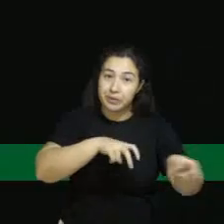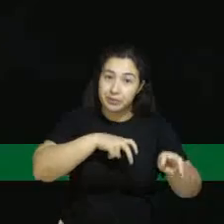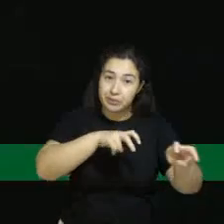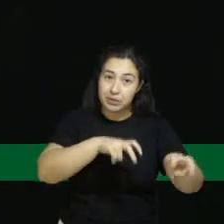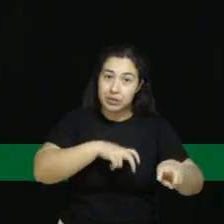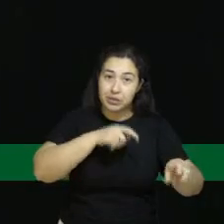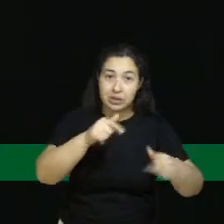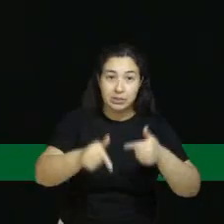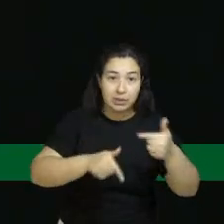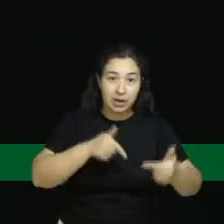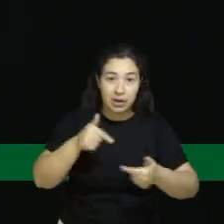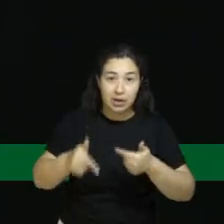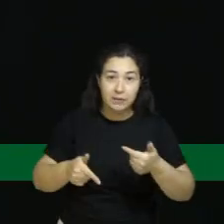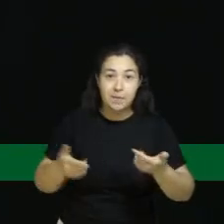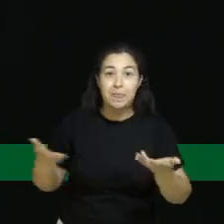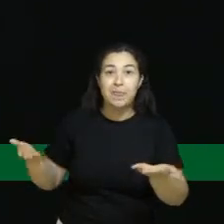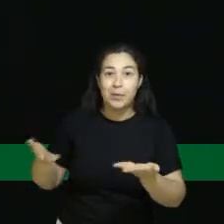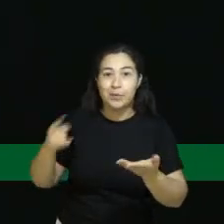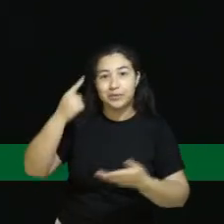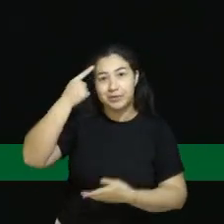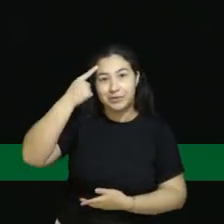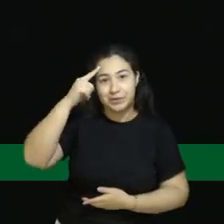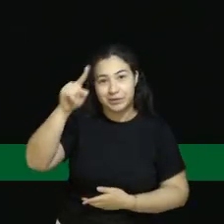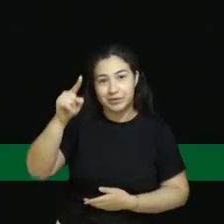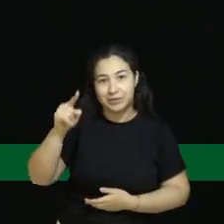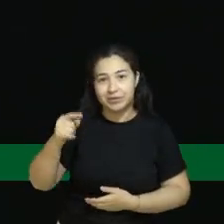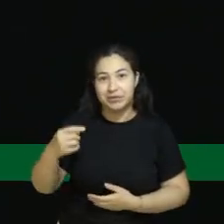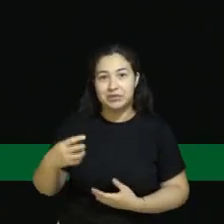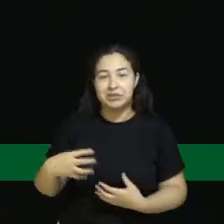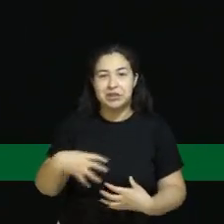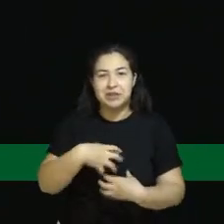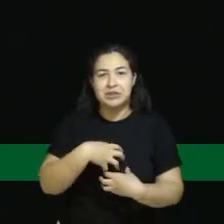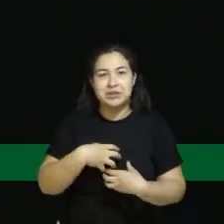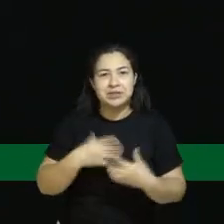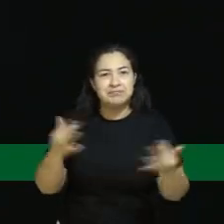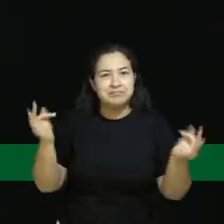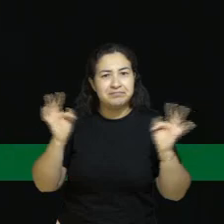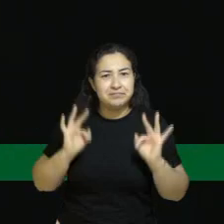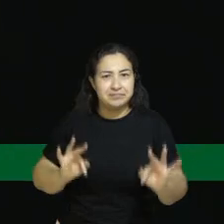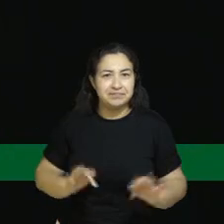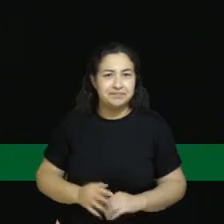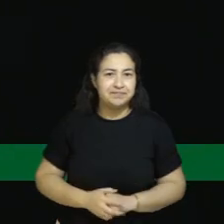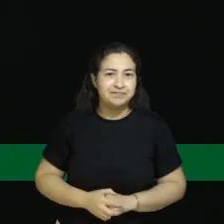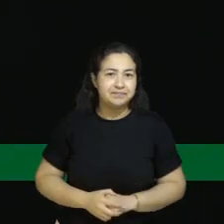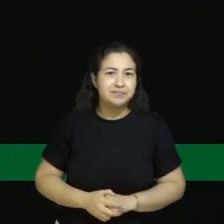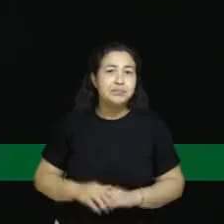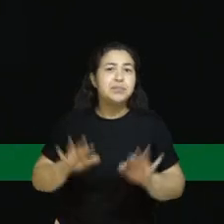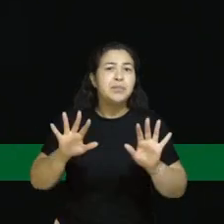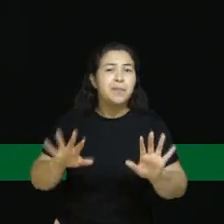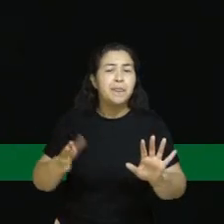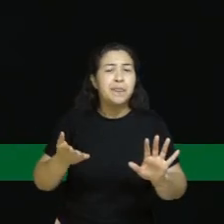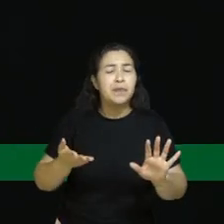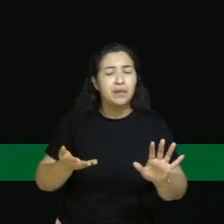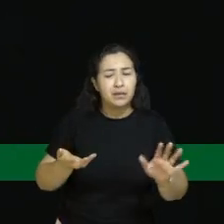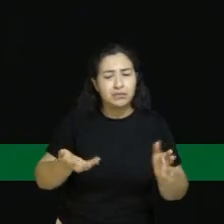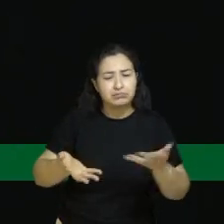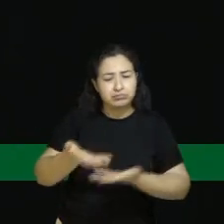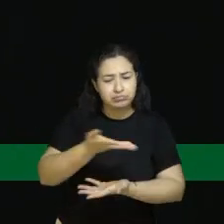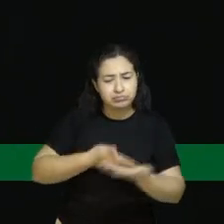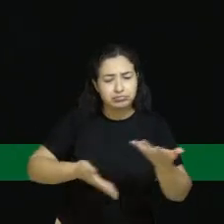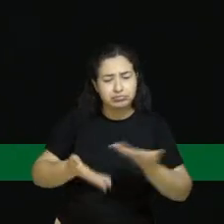quero dizer que hoje foi um dia extremamente rico, mas eu quero dividir com os colegas aqui alguns